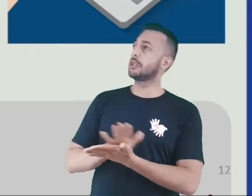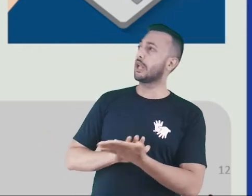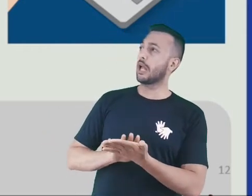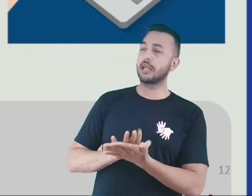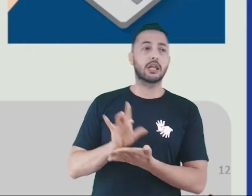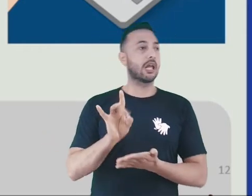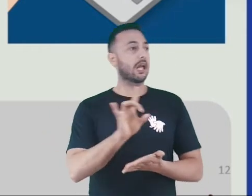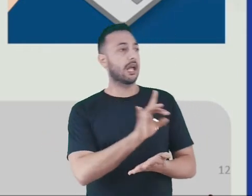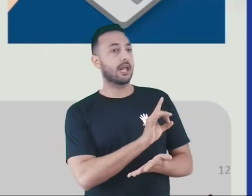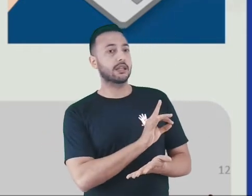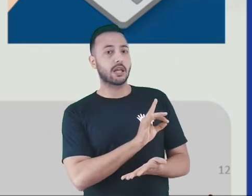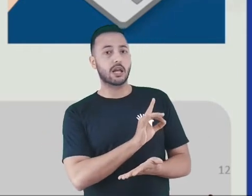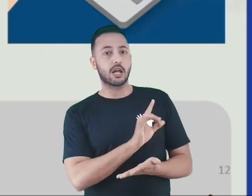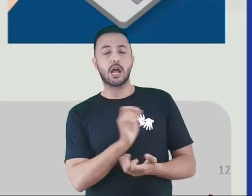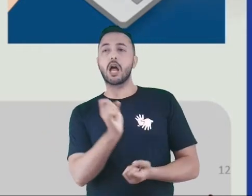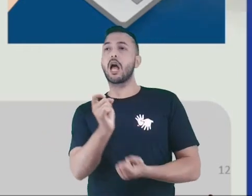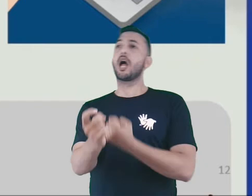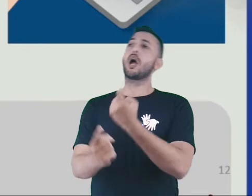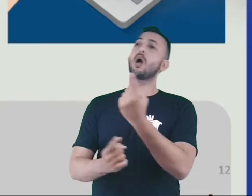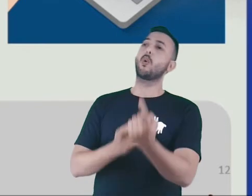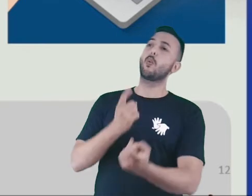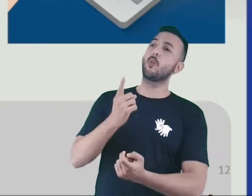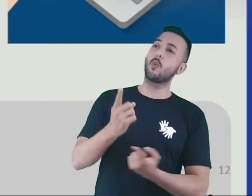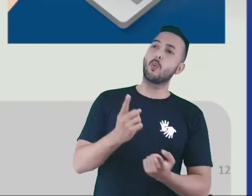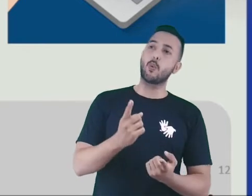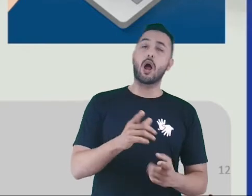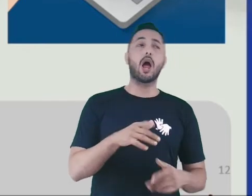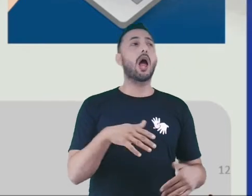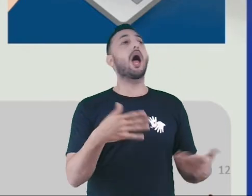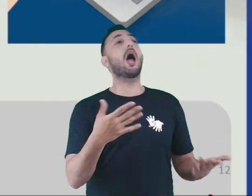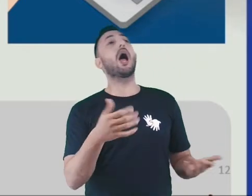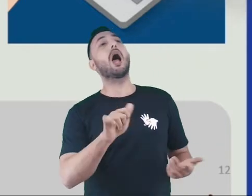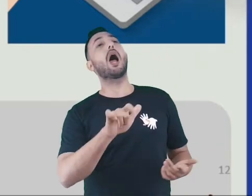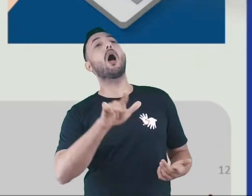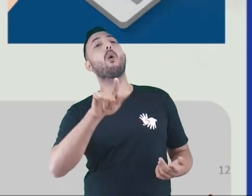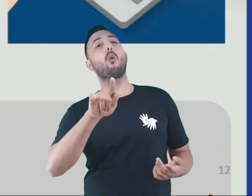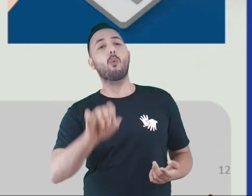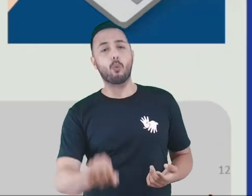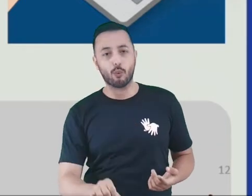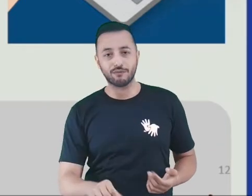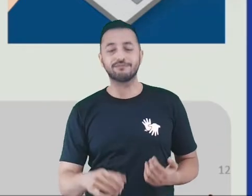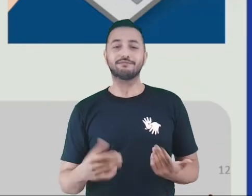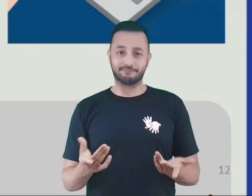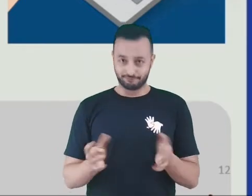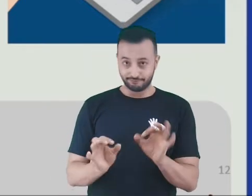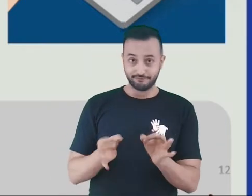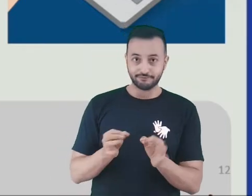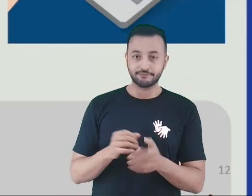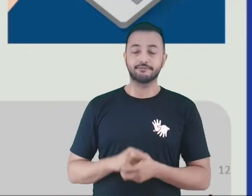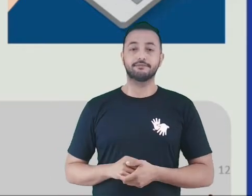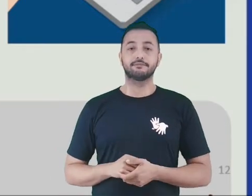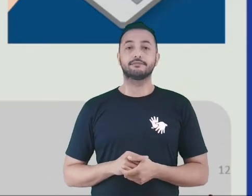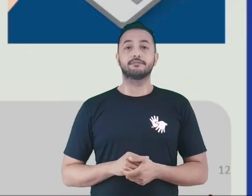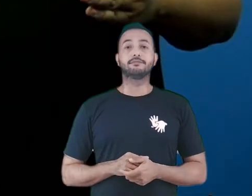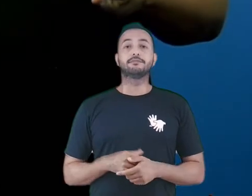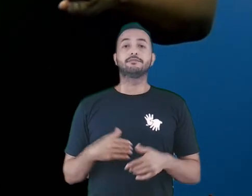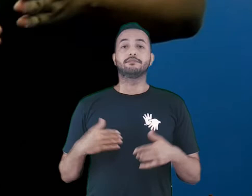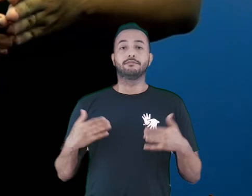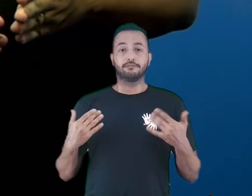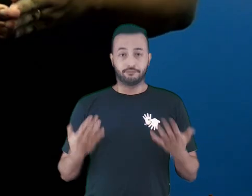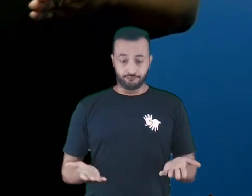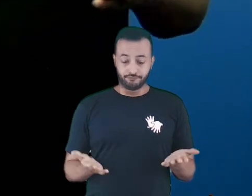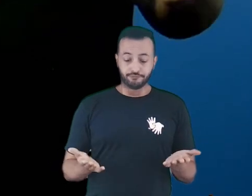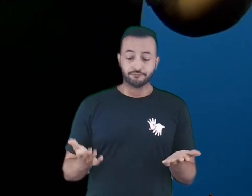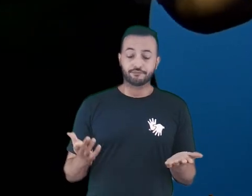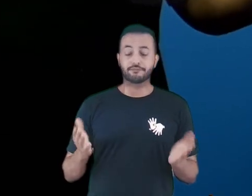cada, algum, algo, algumas. Tá certo, gente? Então,